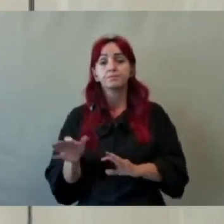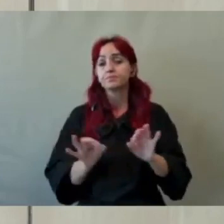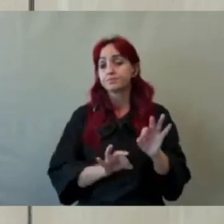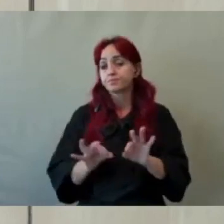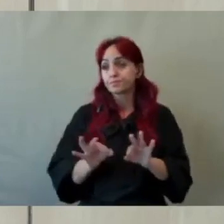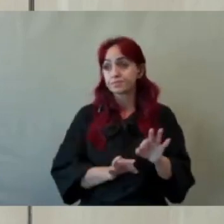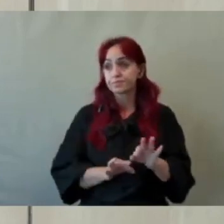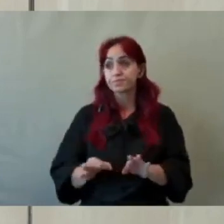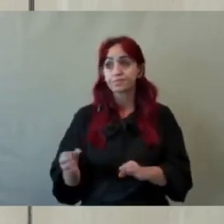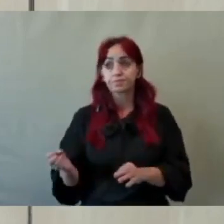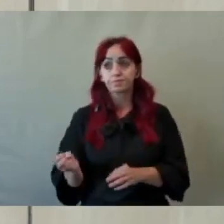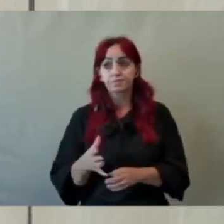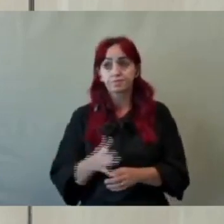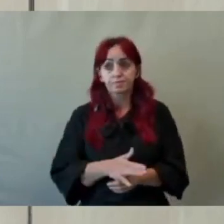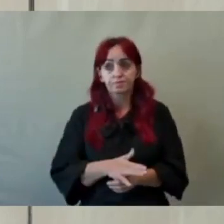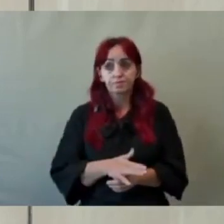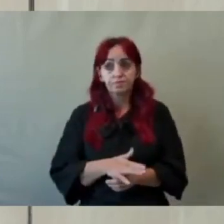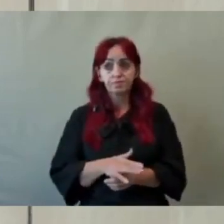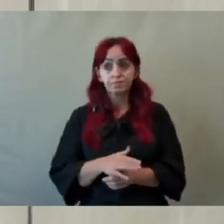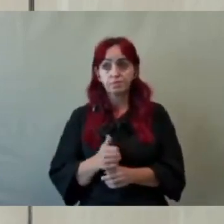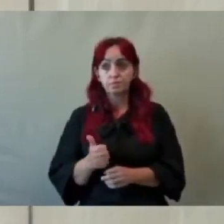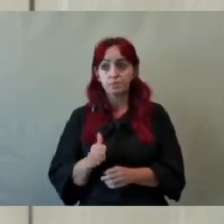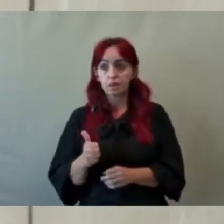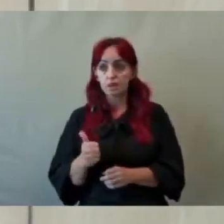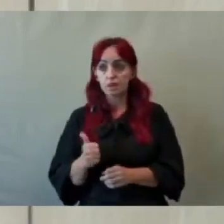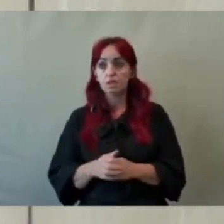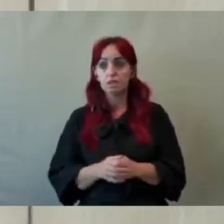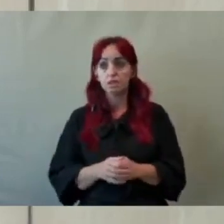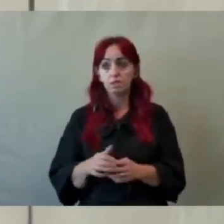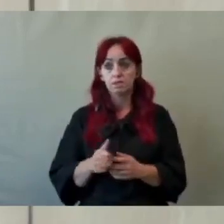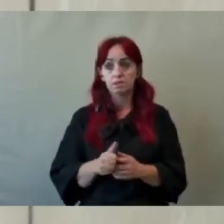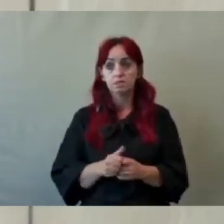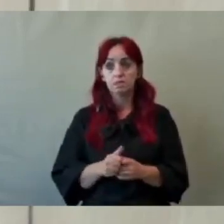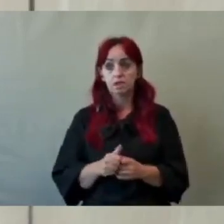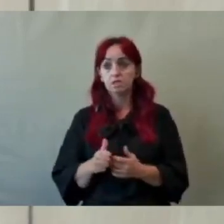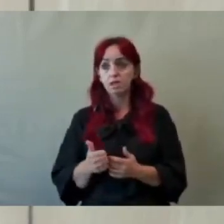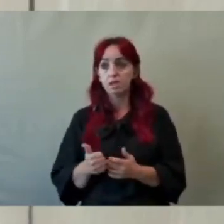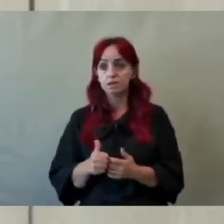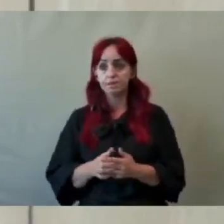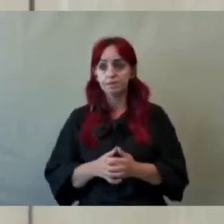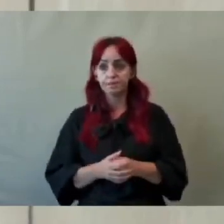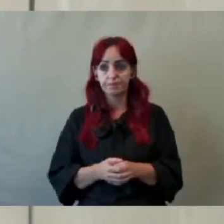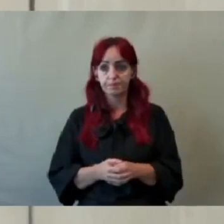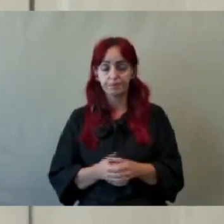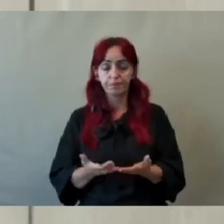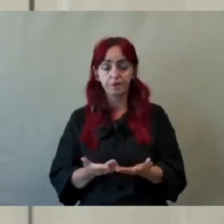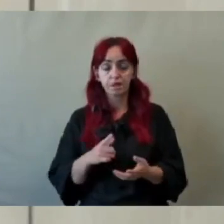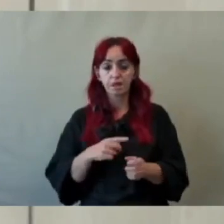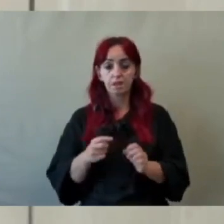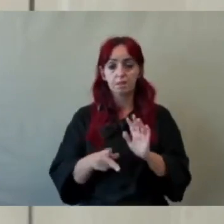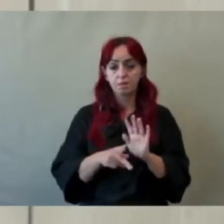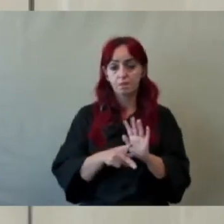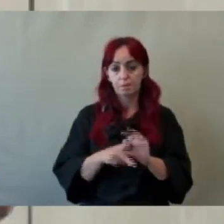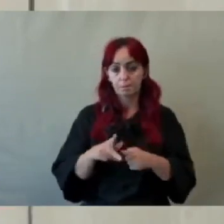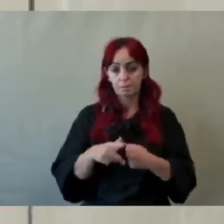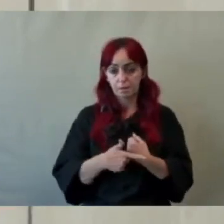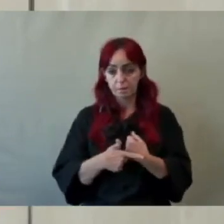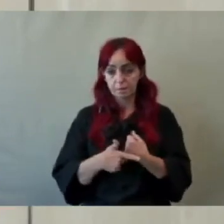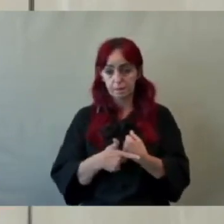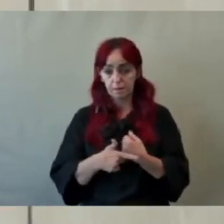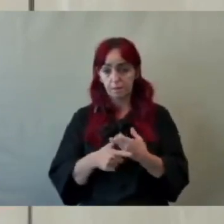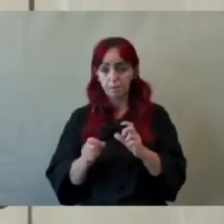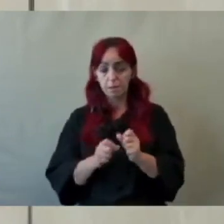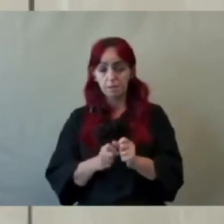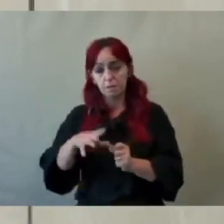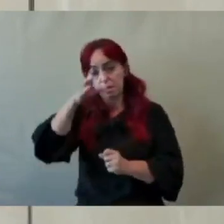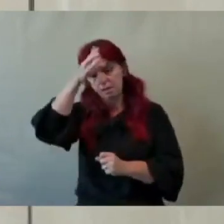não tirando o papel dos conselhos, o papel dos fóruns, né, que eles têm esse papel, mas que a Câmara